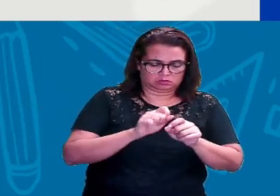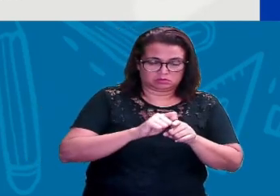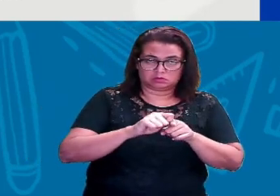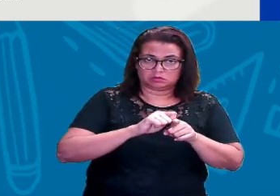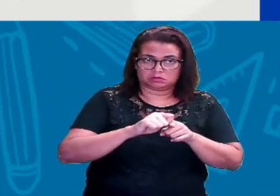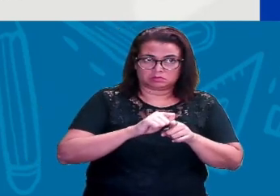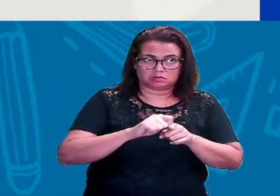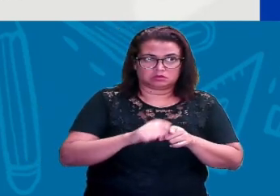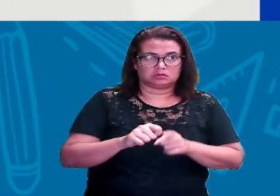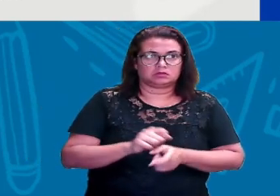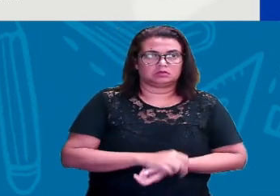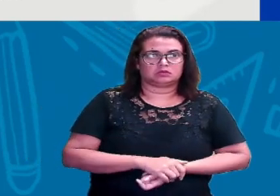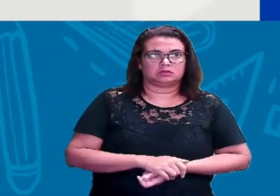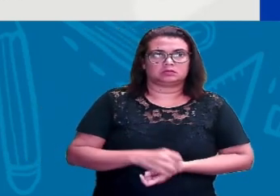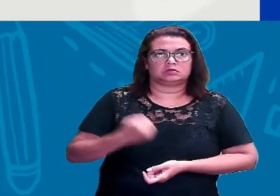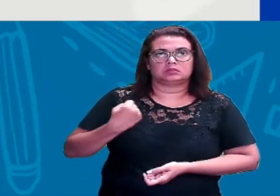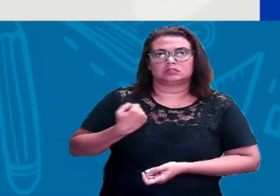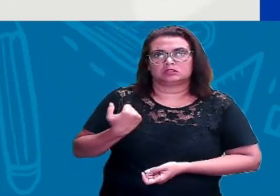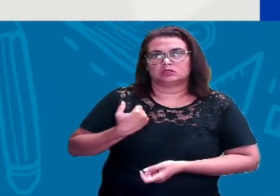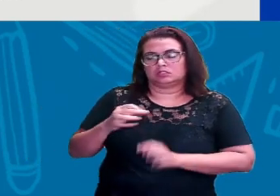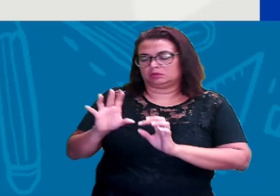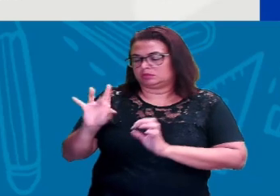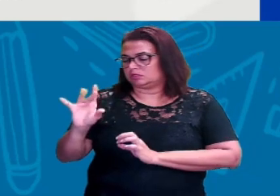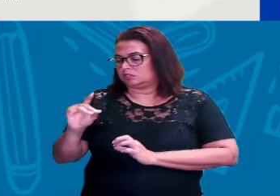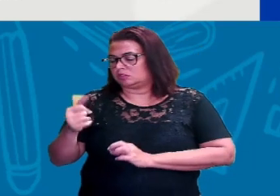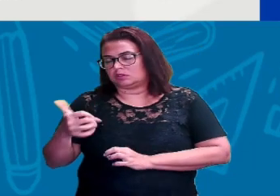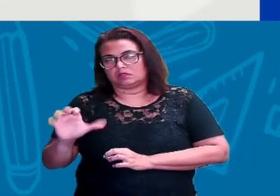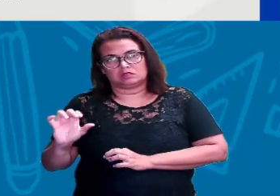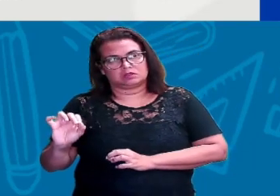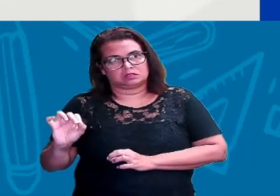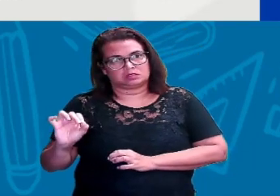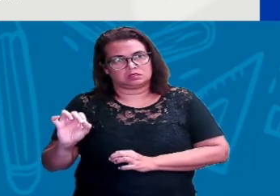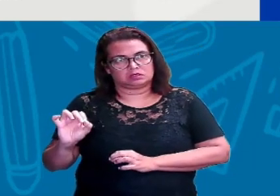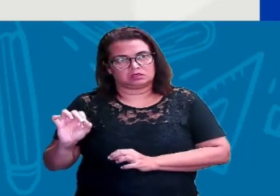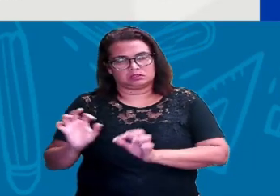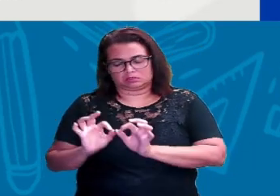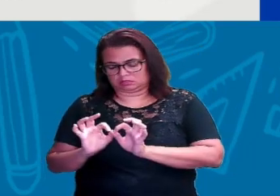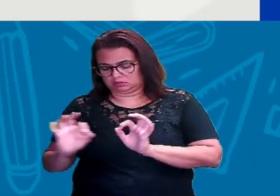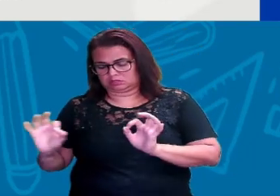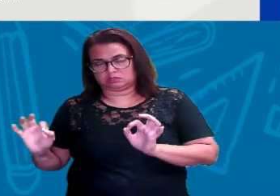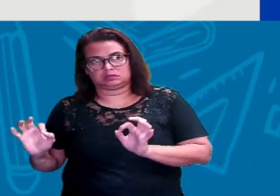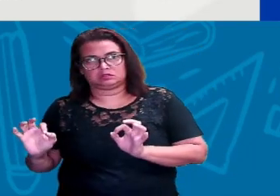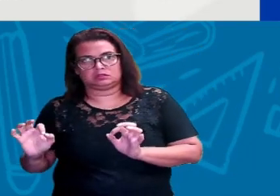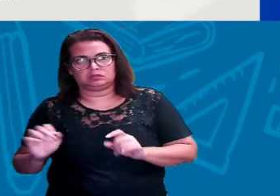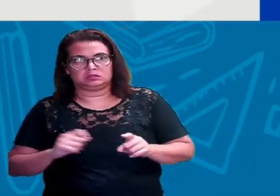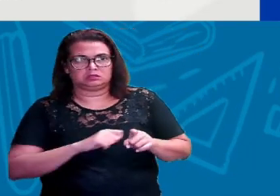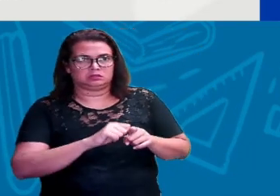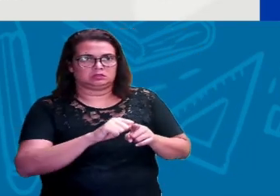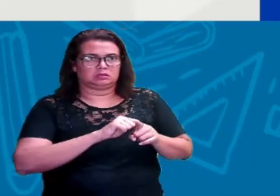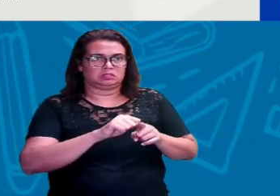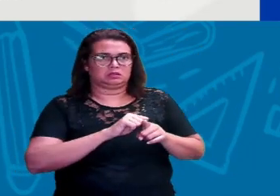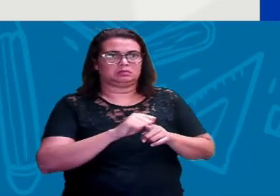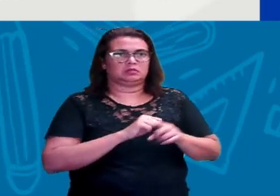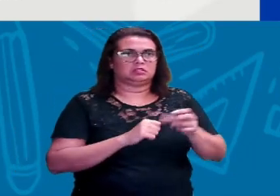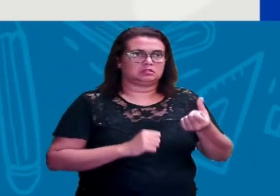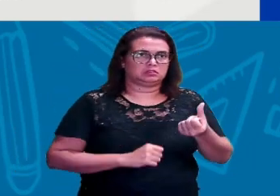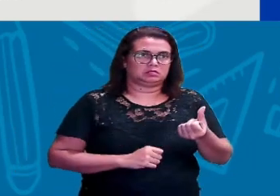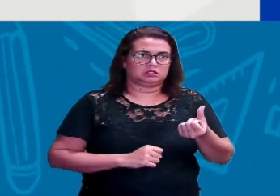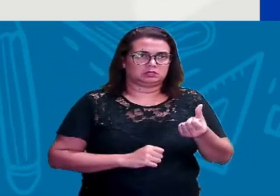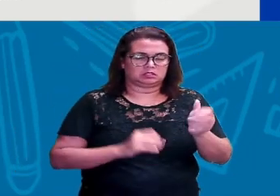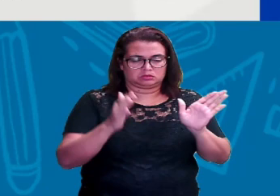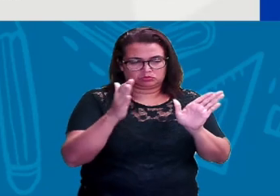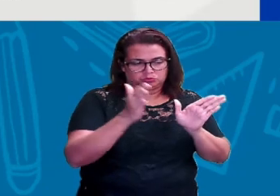da cola, ó, 10. Se a gente olhar aqui a régua, né? 10. E a borracha, 6.